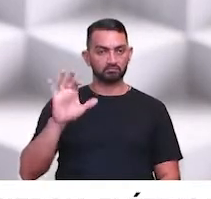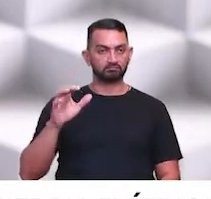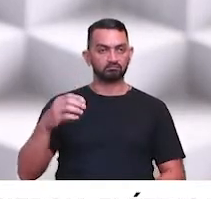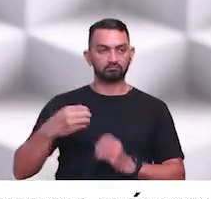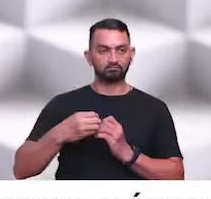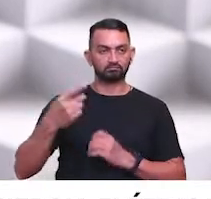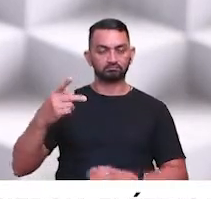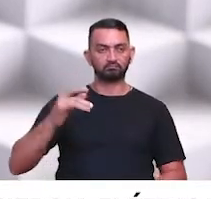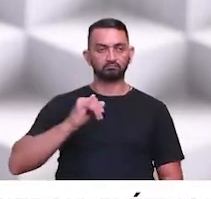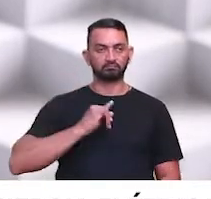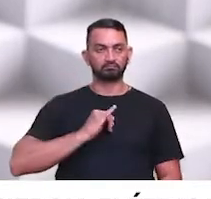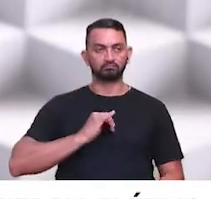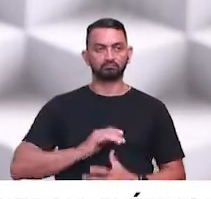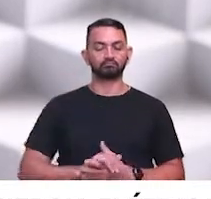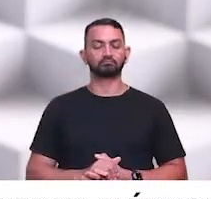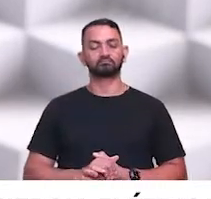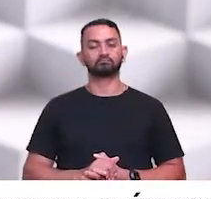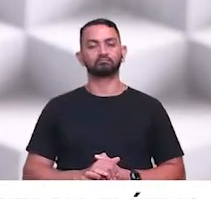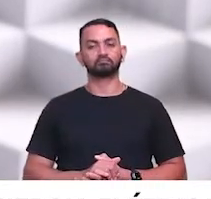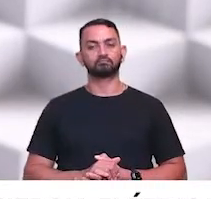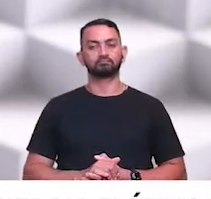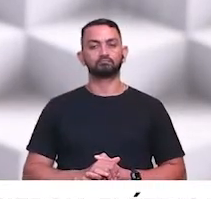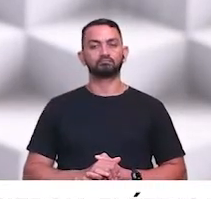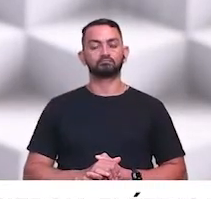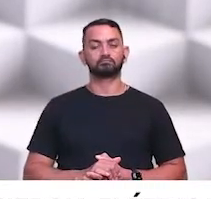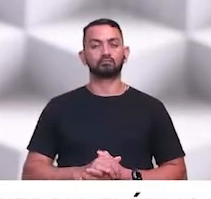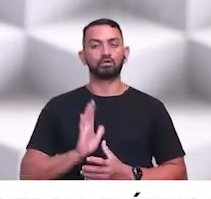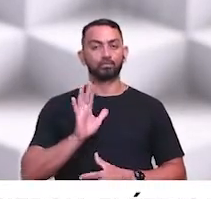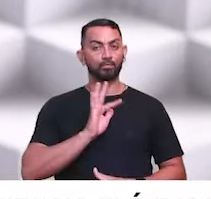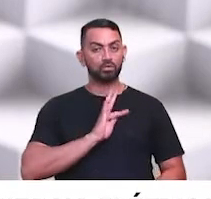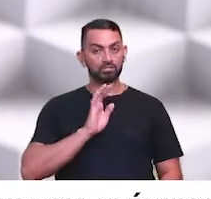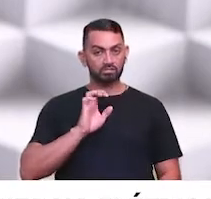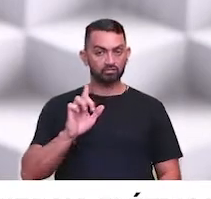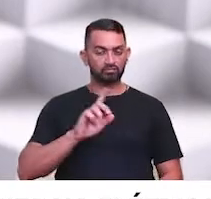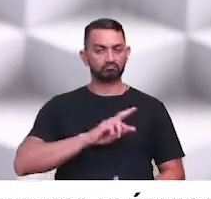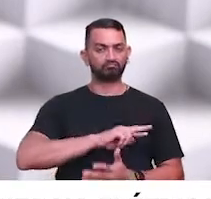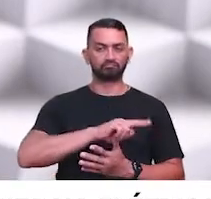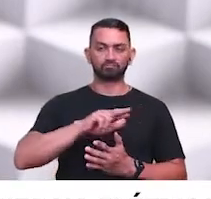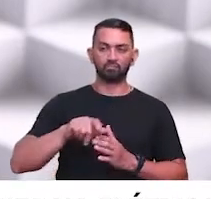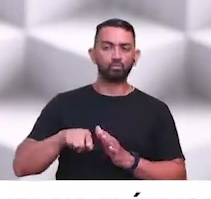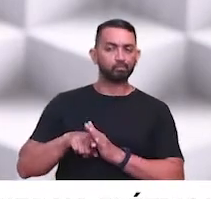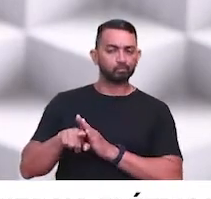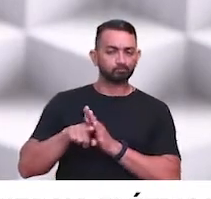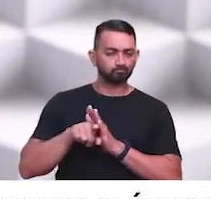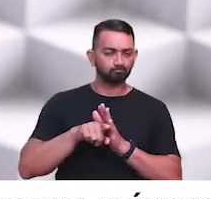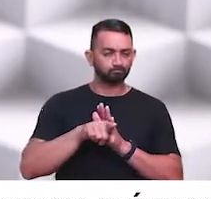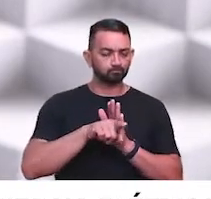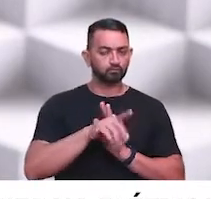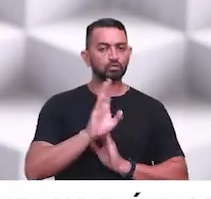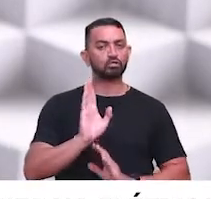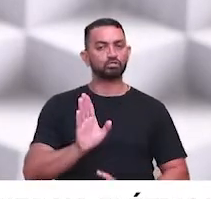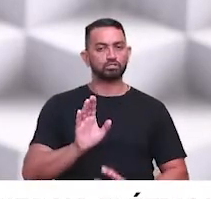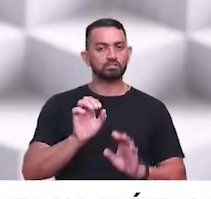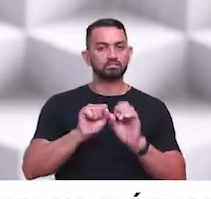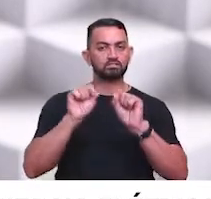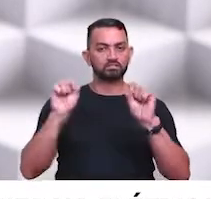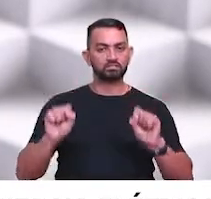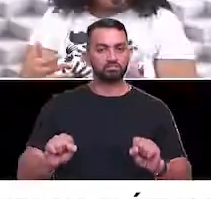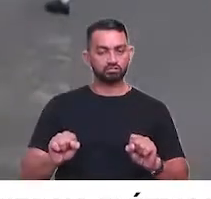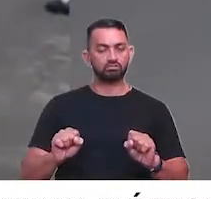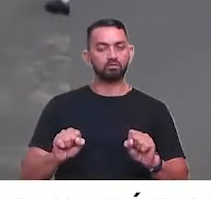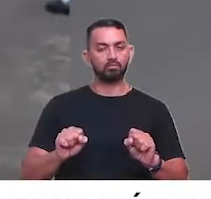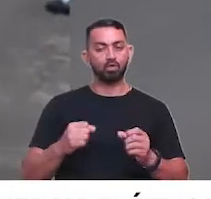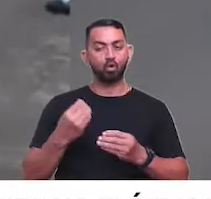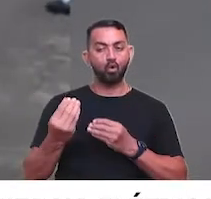Açailândia Cidade próxima a que a nossa né já acordo com a polícia civil D os policias foram feitas